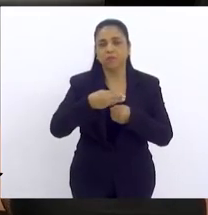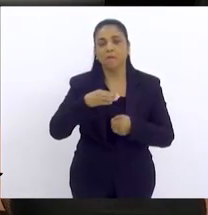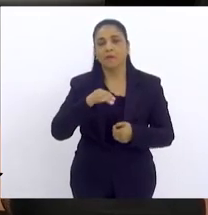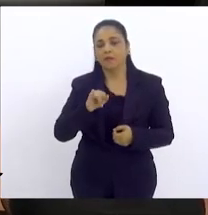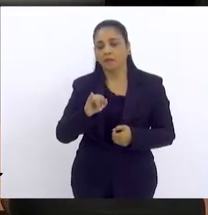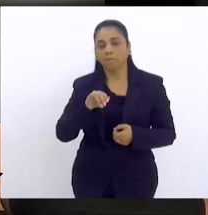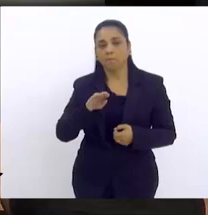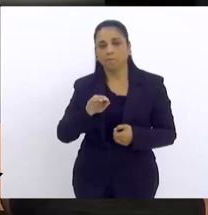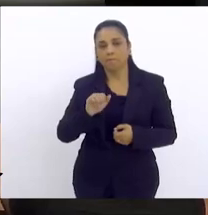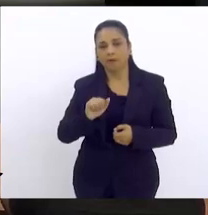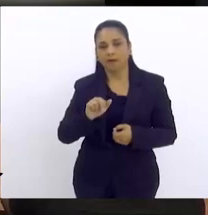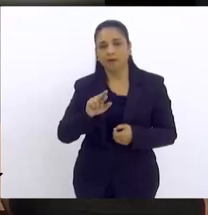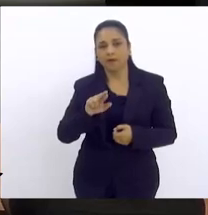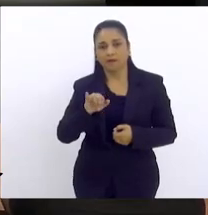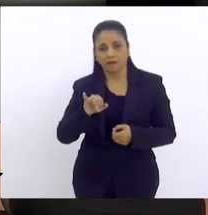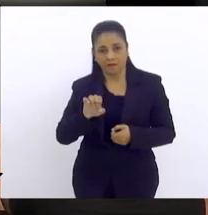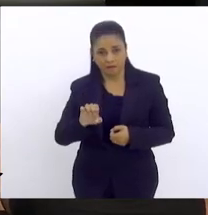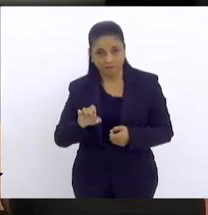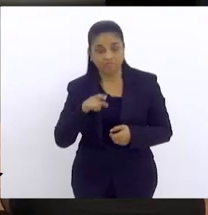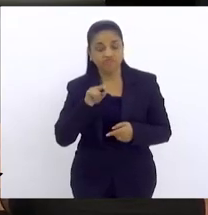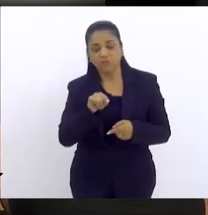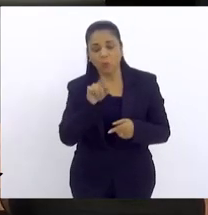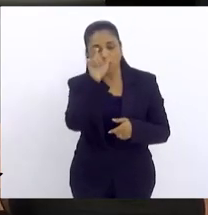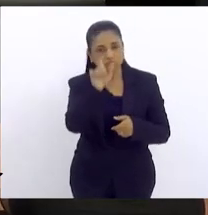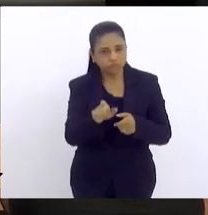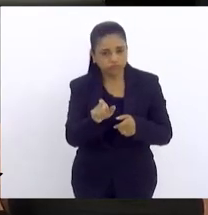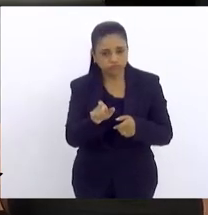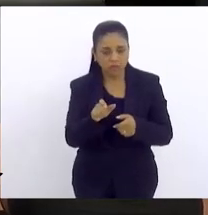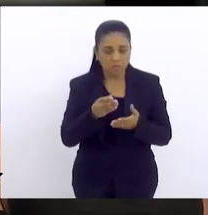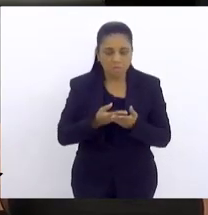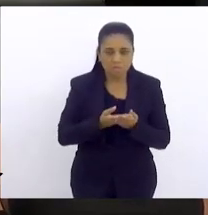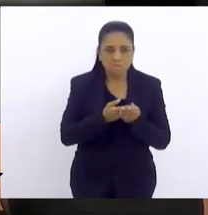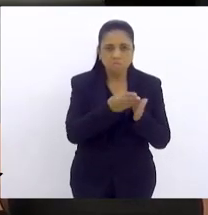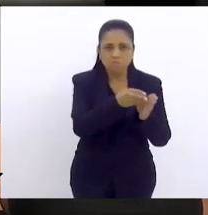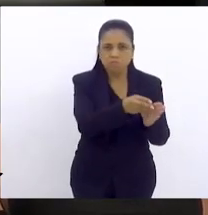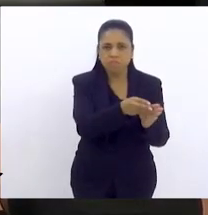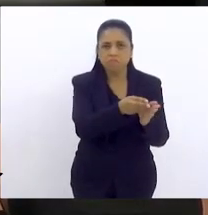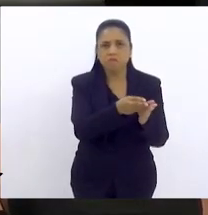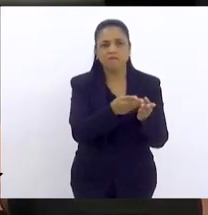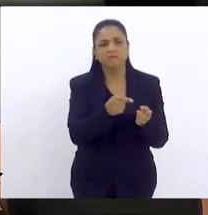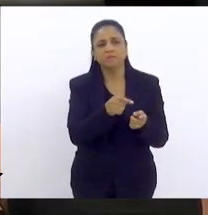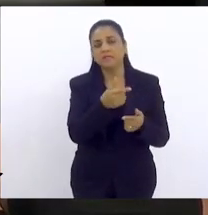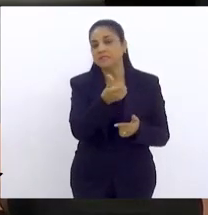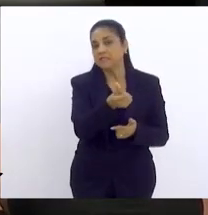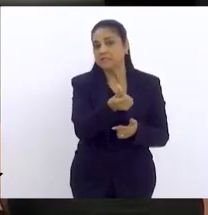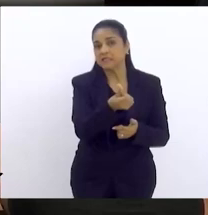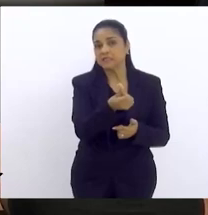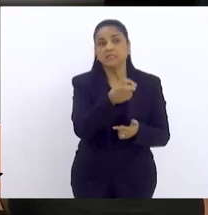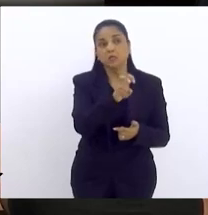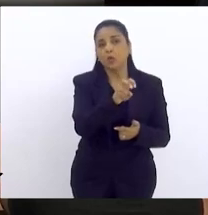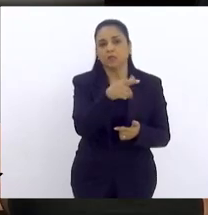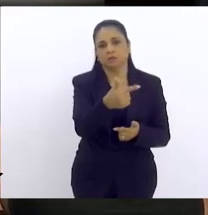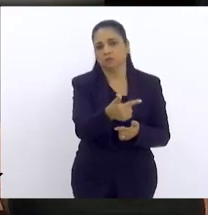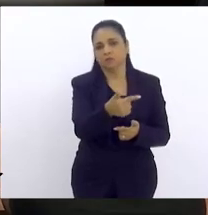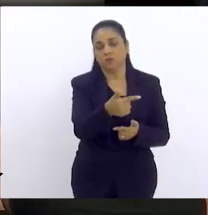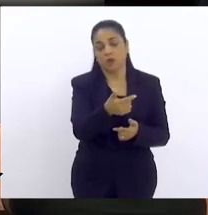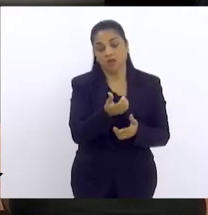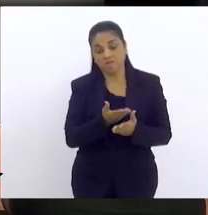Então esse indivíduo ele não é conduzido para 62 é reconhecido para 60